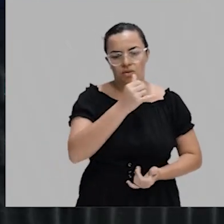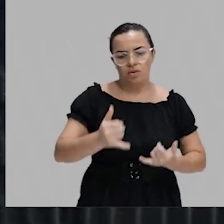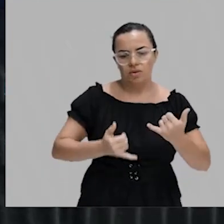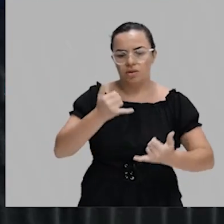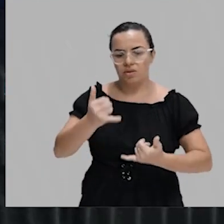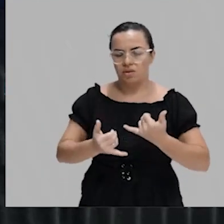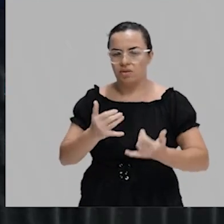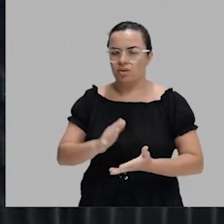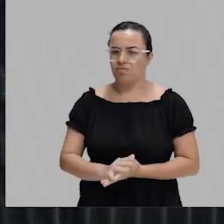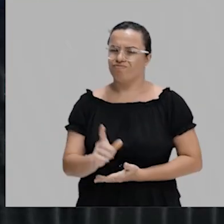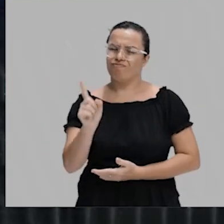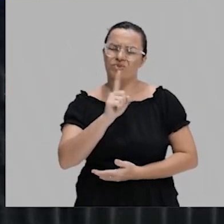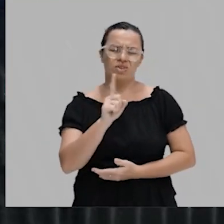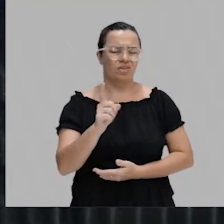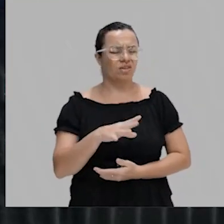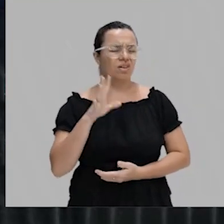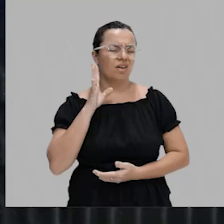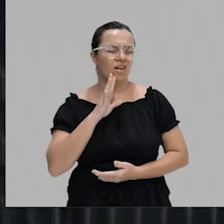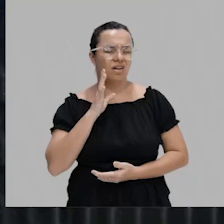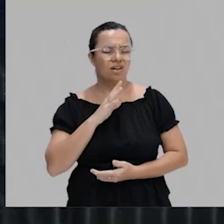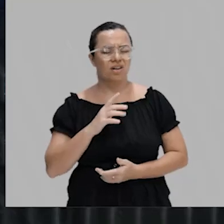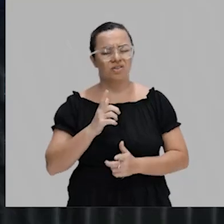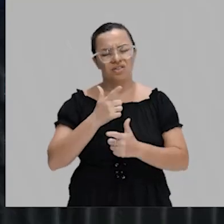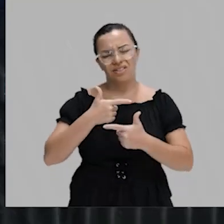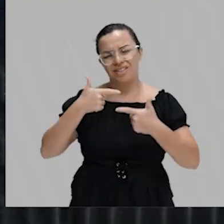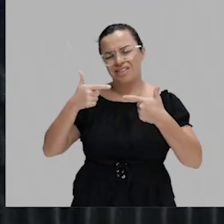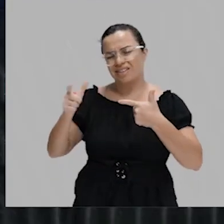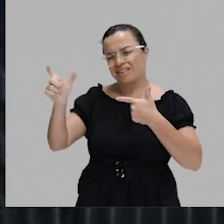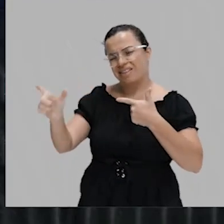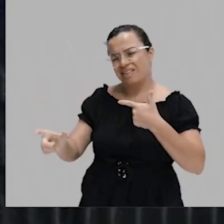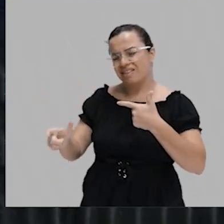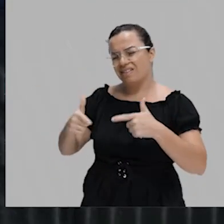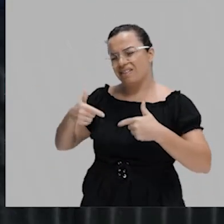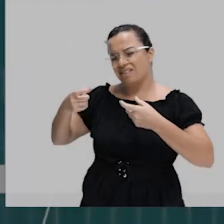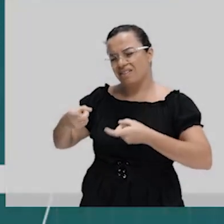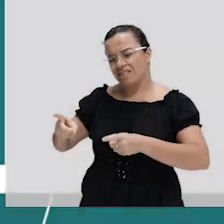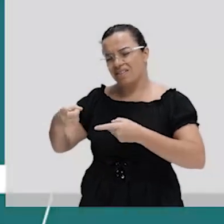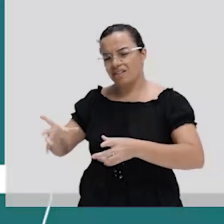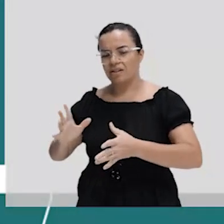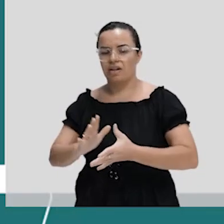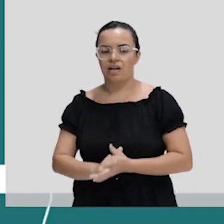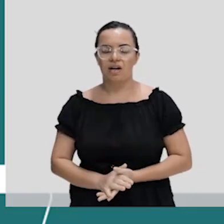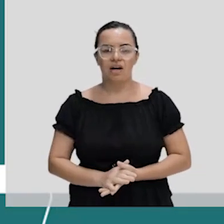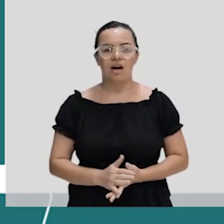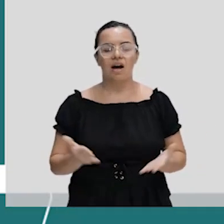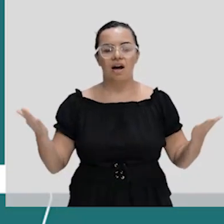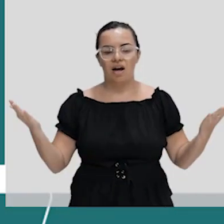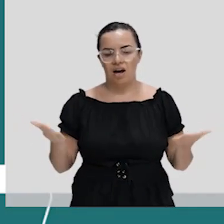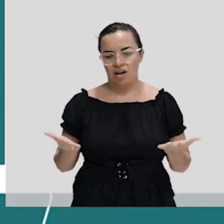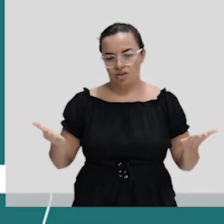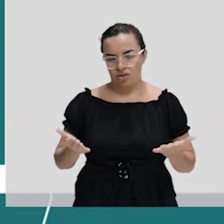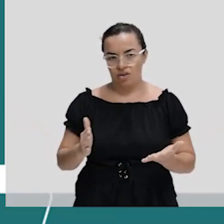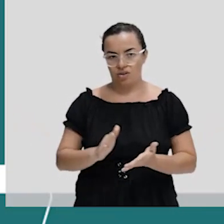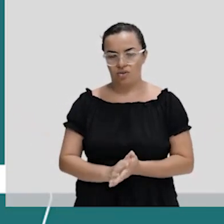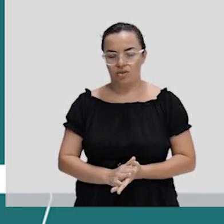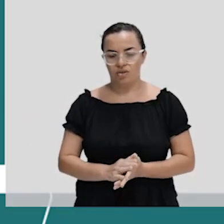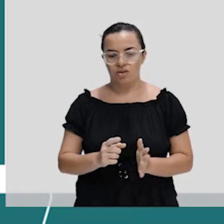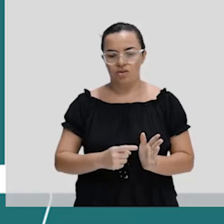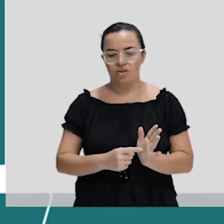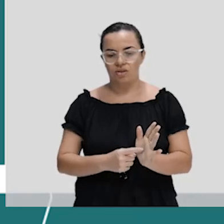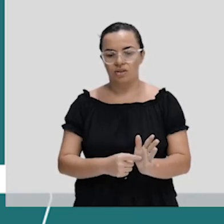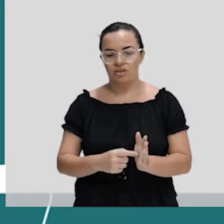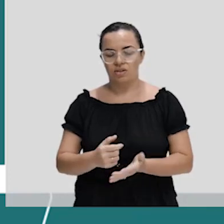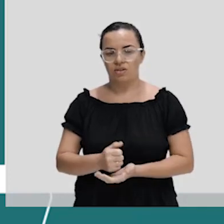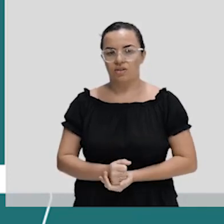Não é legal a gente rir das pessoas, tá bom? Agora, quando eu digo, você está rindo